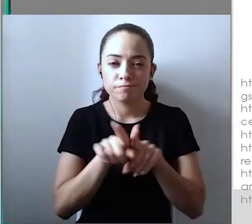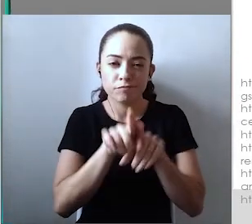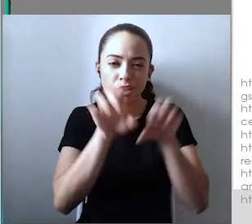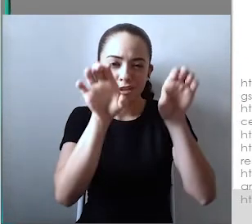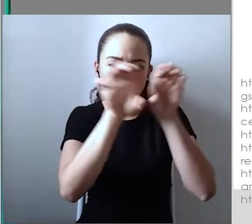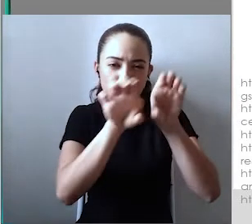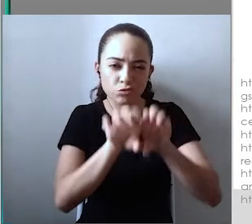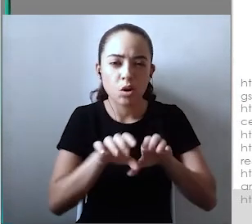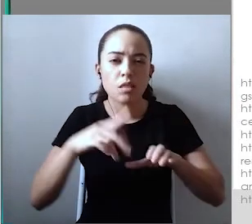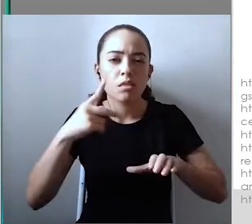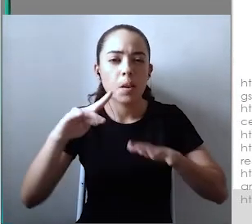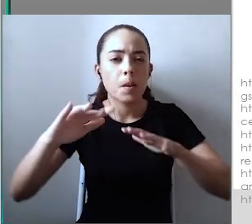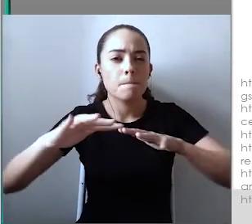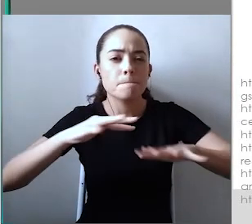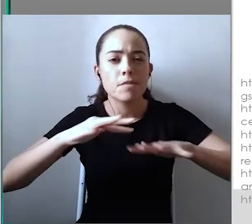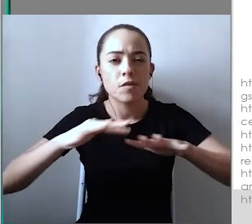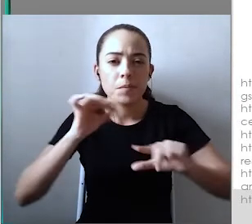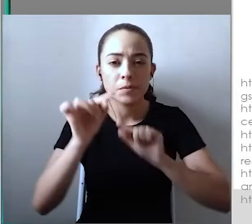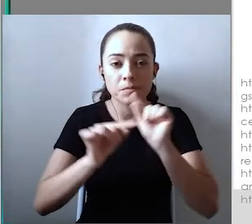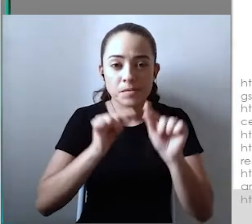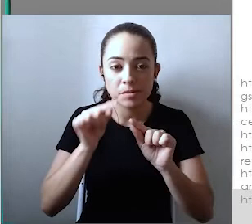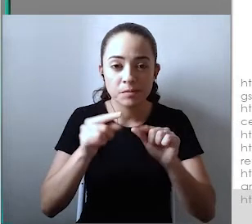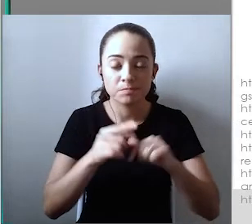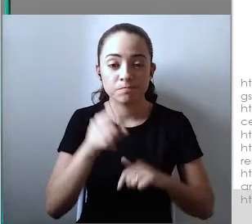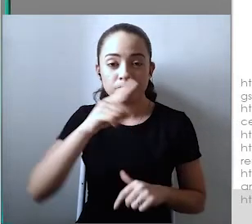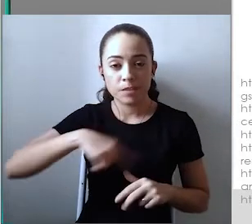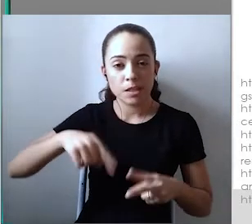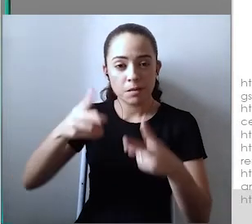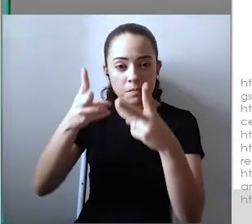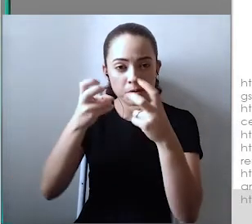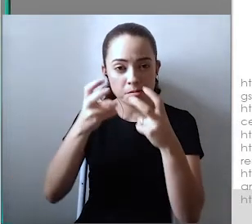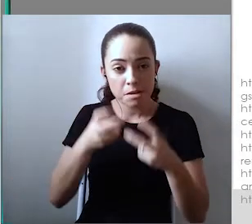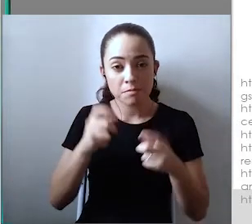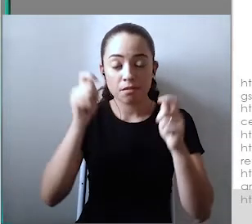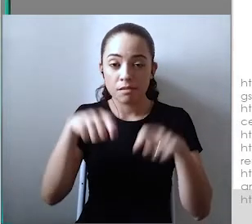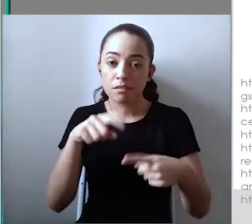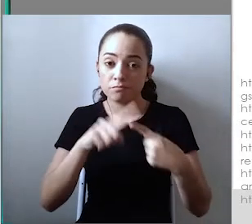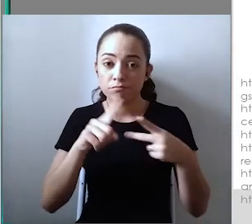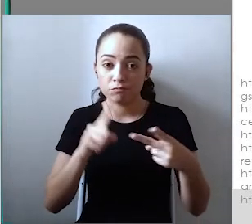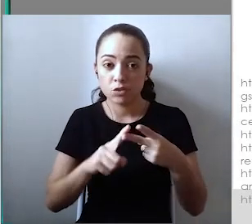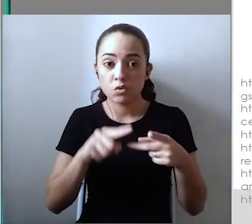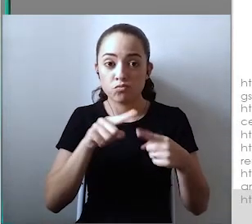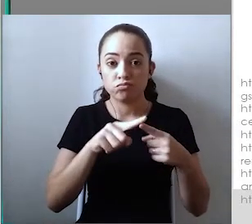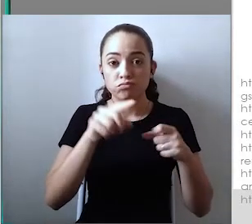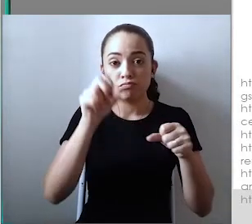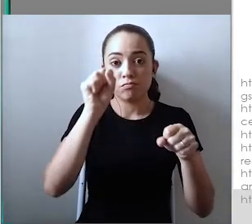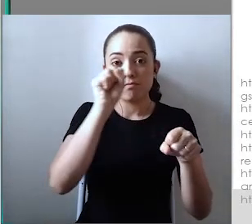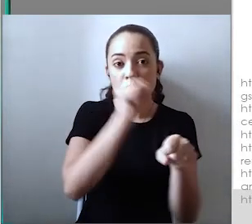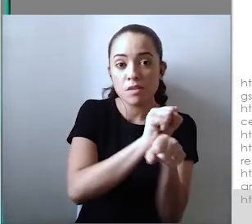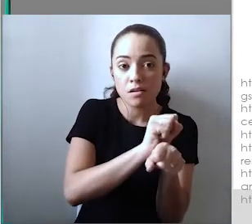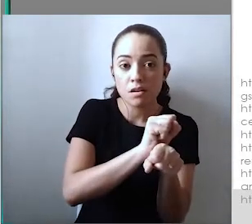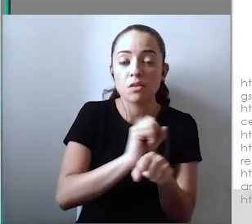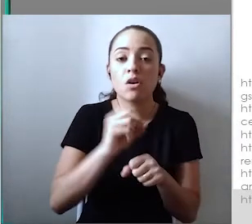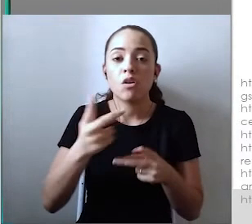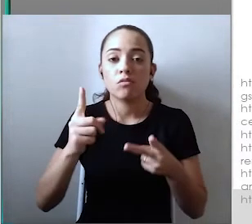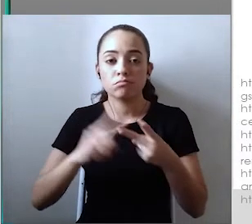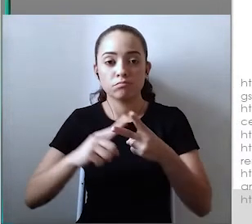movimentação dessas estruturas especializadas, e assim observaremos que elas podem ser imóveis ou móveis.